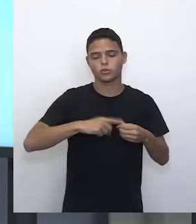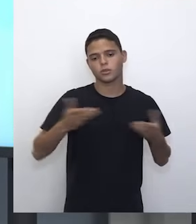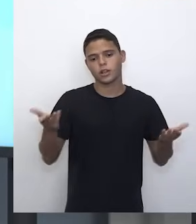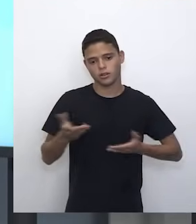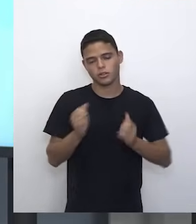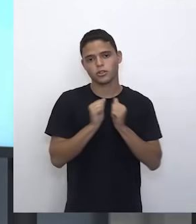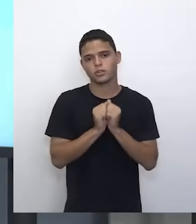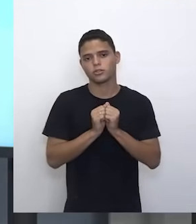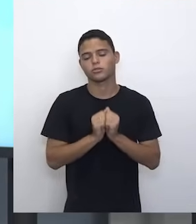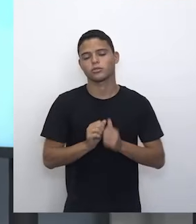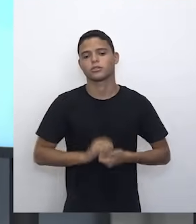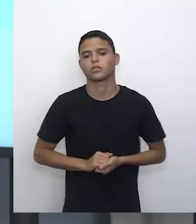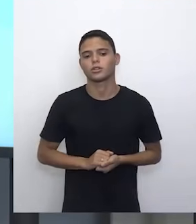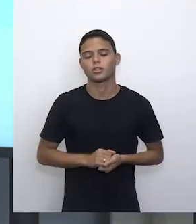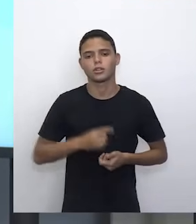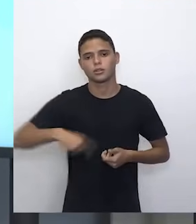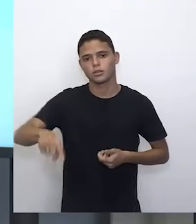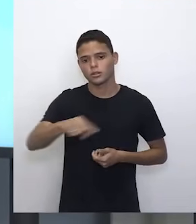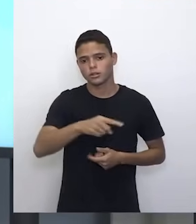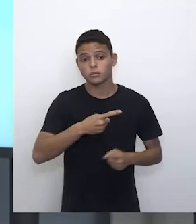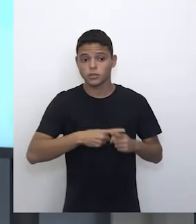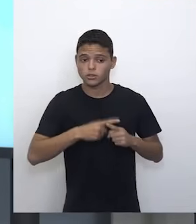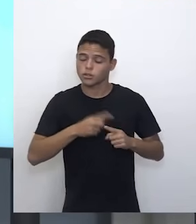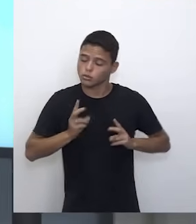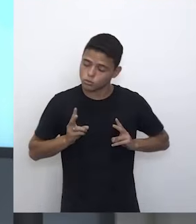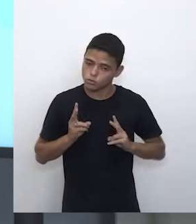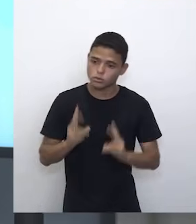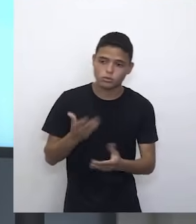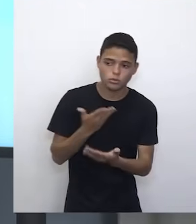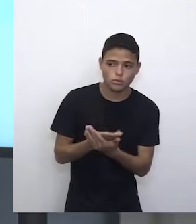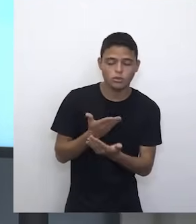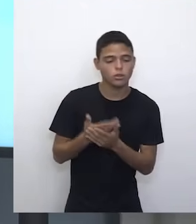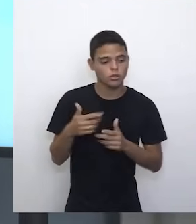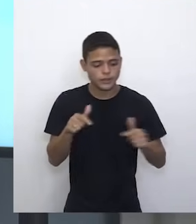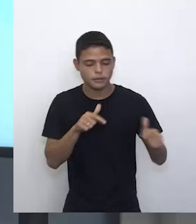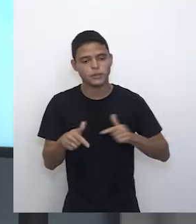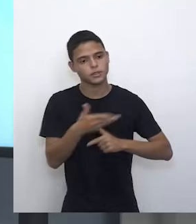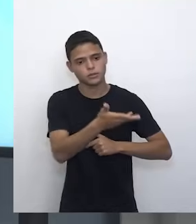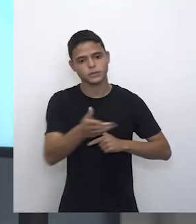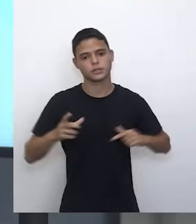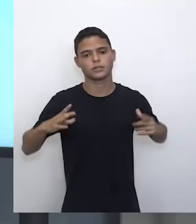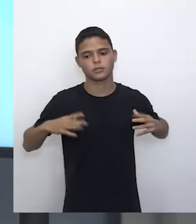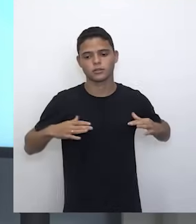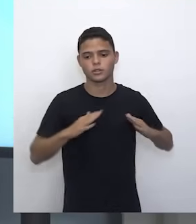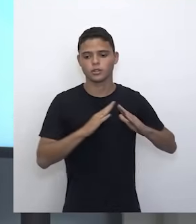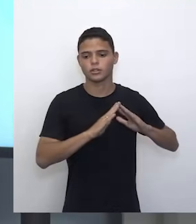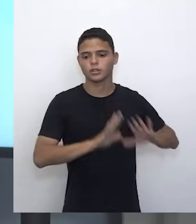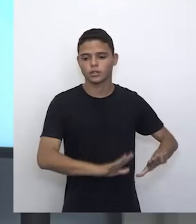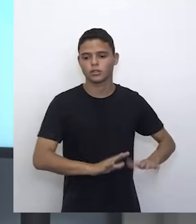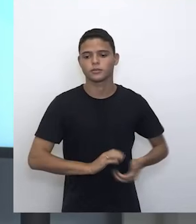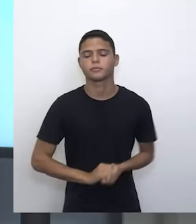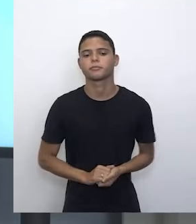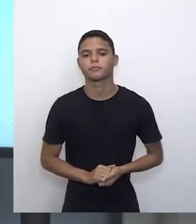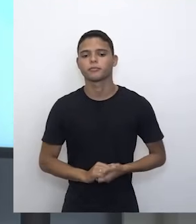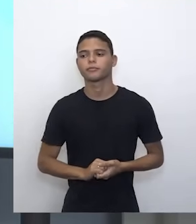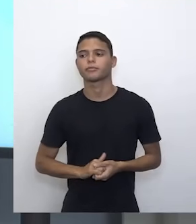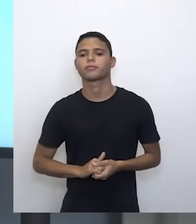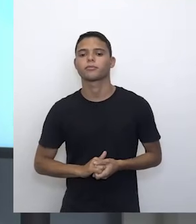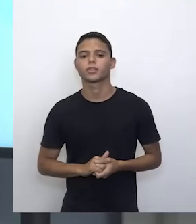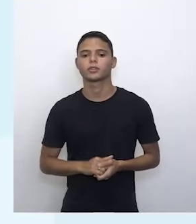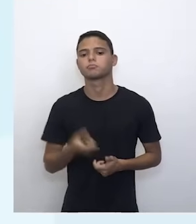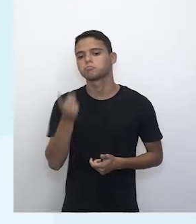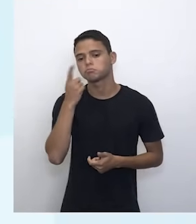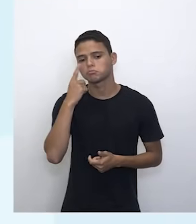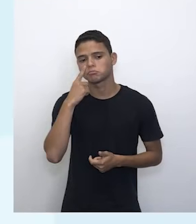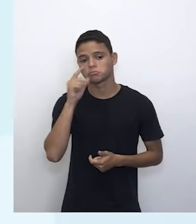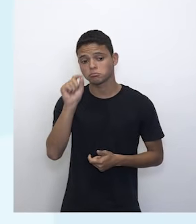gente, porque a gente aqui continua montando aula, fazendo aula, mesmo quando vocês estão no recesso aí da escola, tá bom? Bom, vamos ver o que a gente viu nessa aula aí, tá aí,